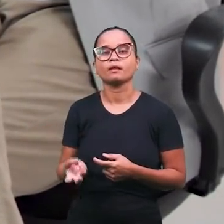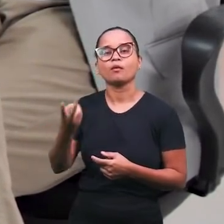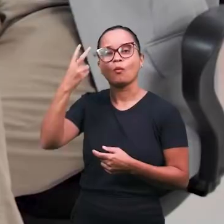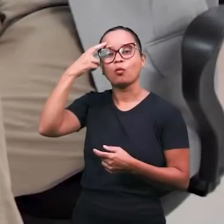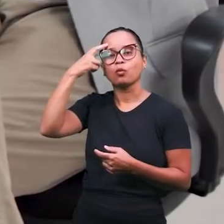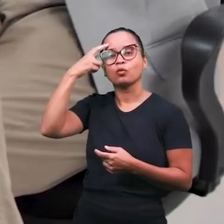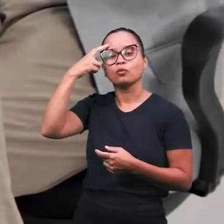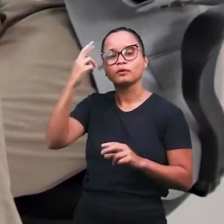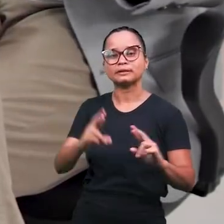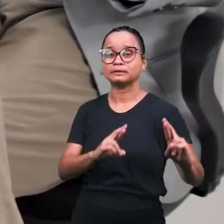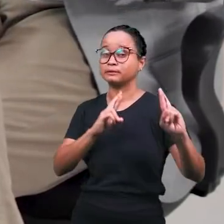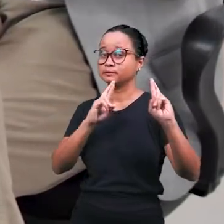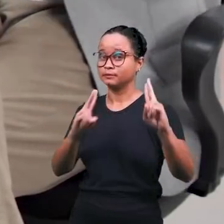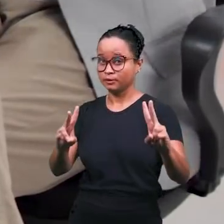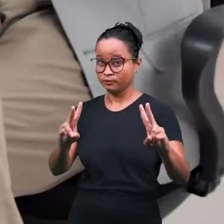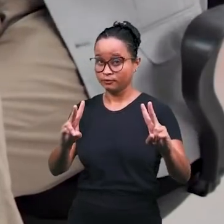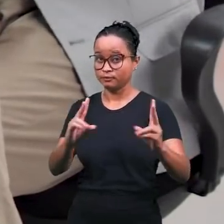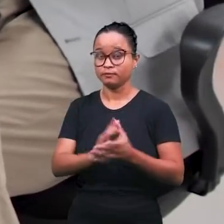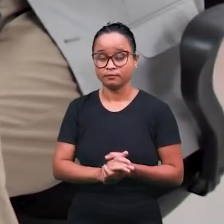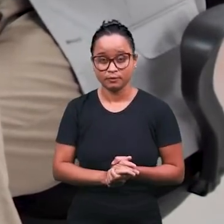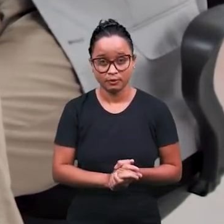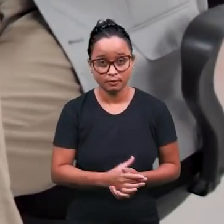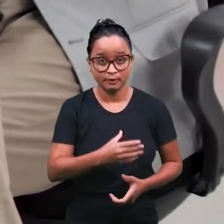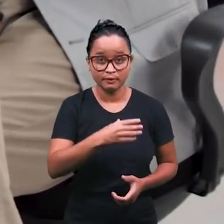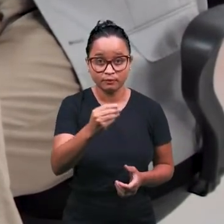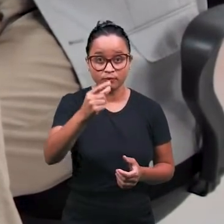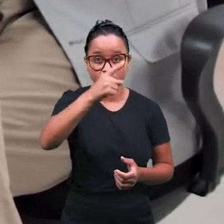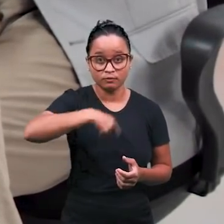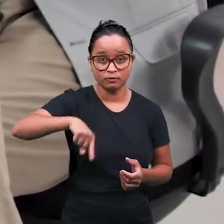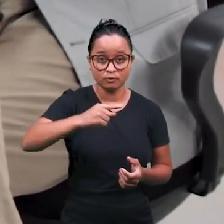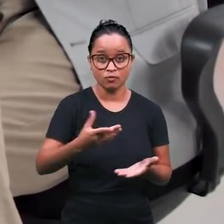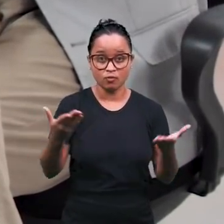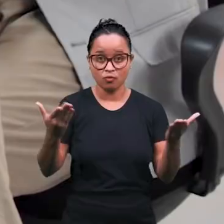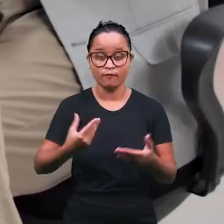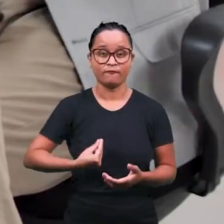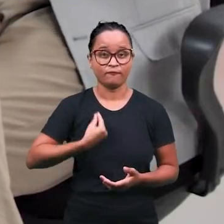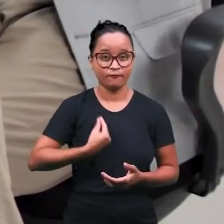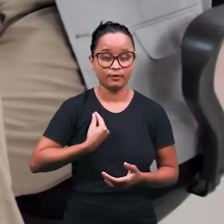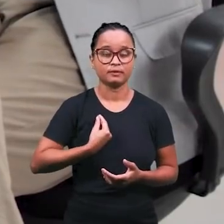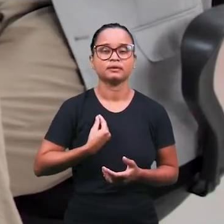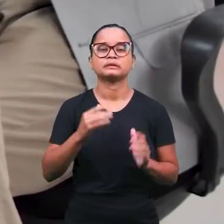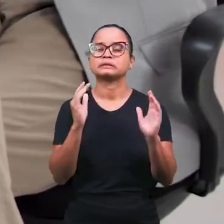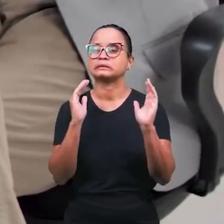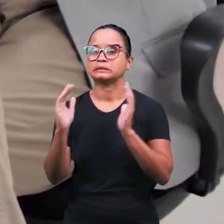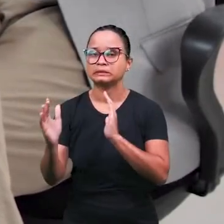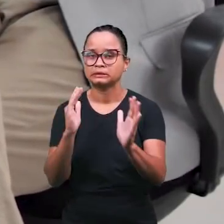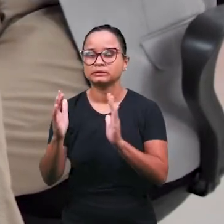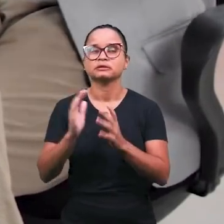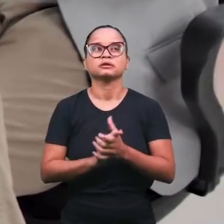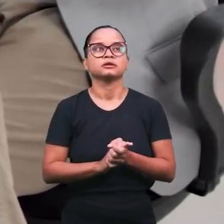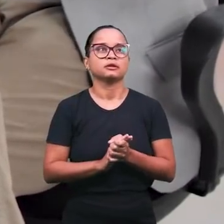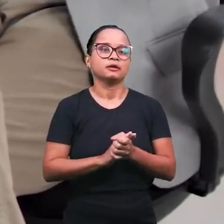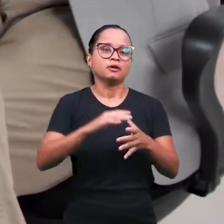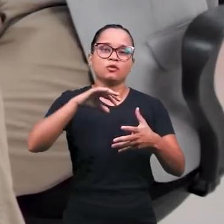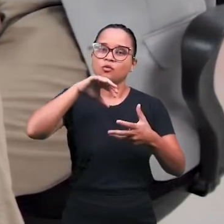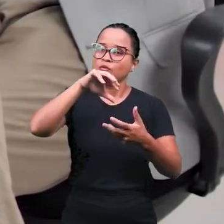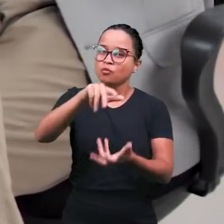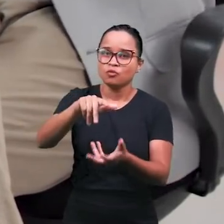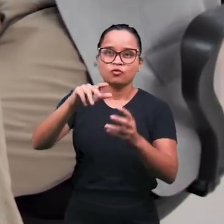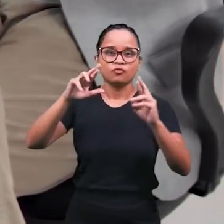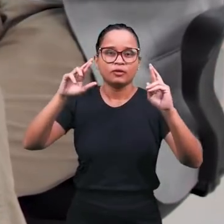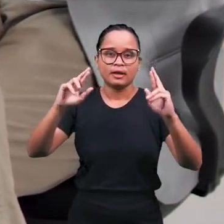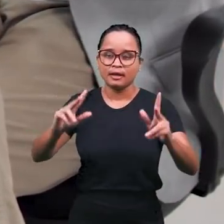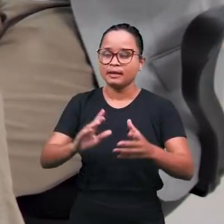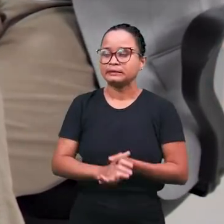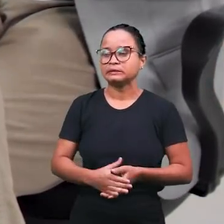uma cultura completamente diferente daquela que os nossos filhos vivem hoje, de um tempo, de um mundo diferente, de